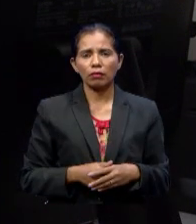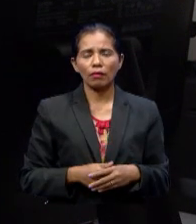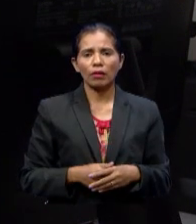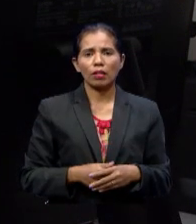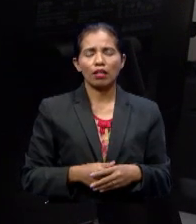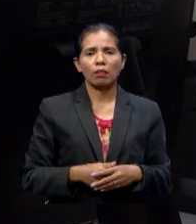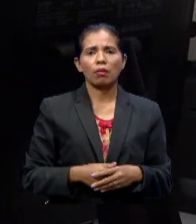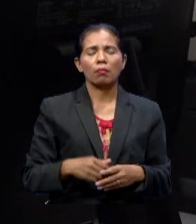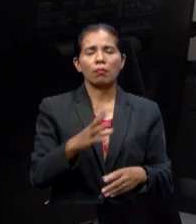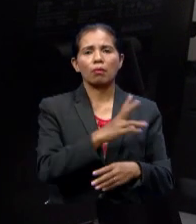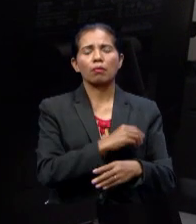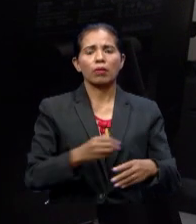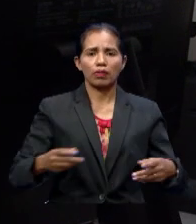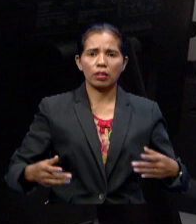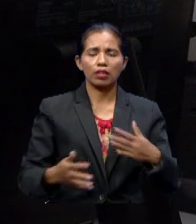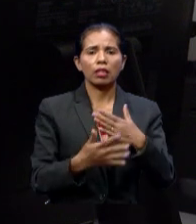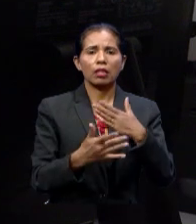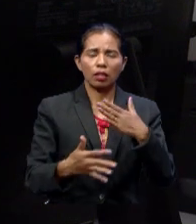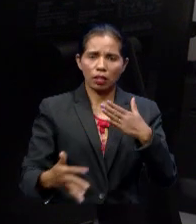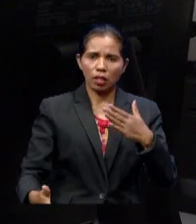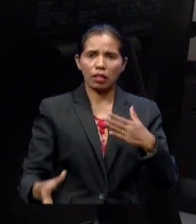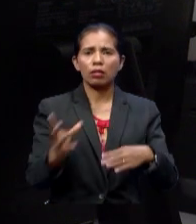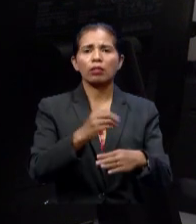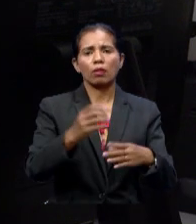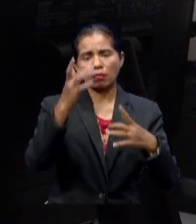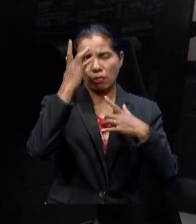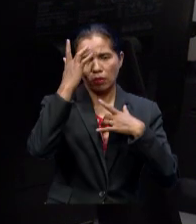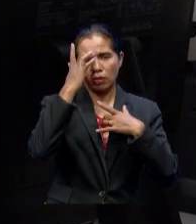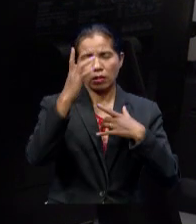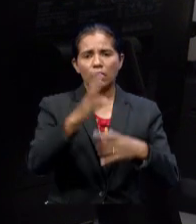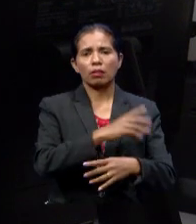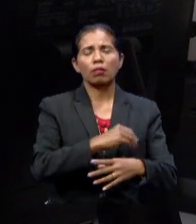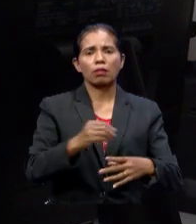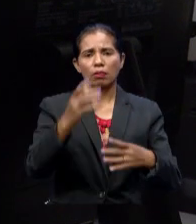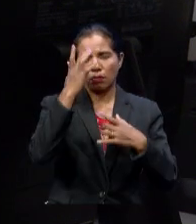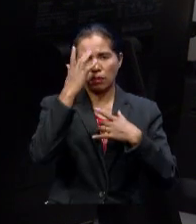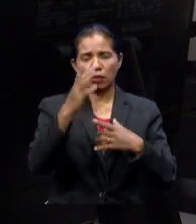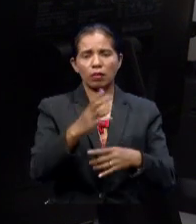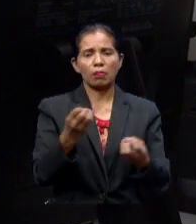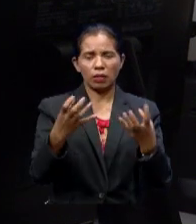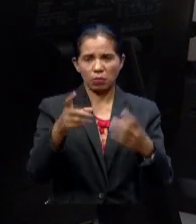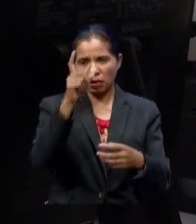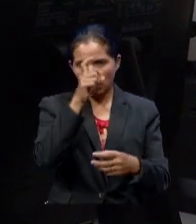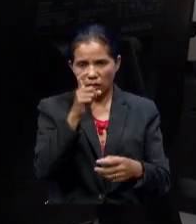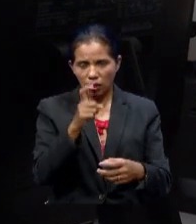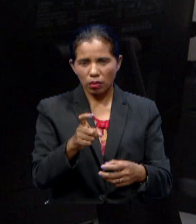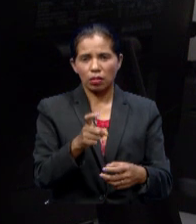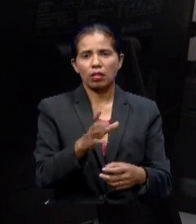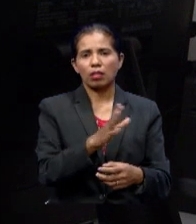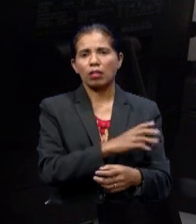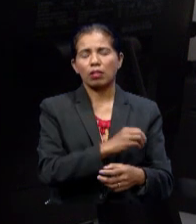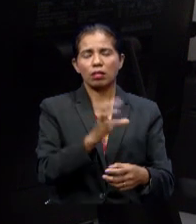diabetes nomos moras nebe ma hasang tate ni kata kita ni veterano ser ni bara kliu ma ido zona ida di botona